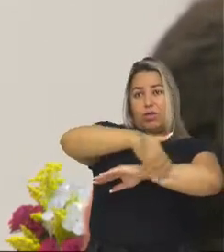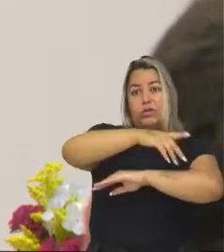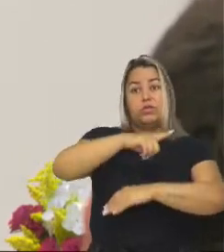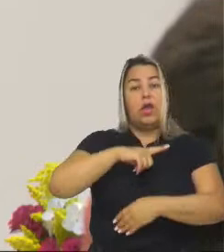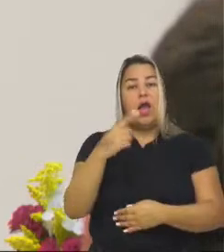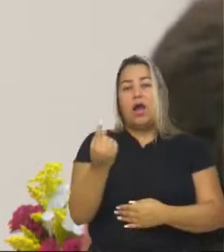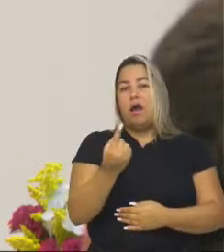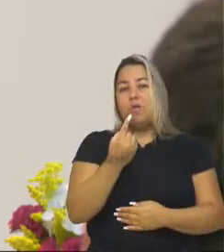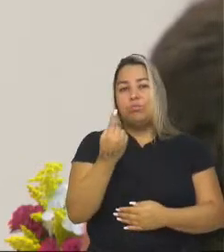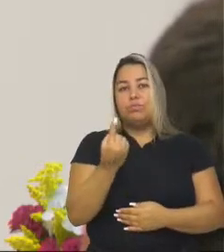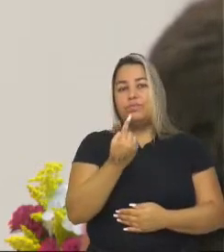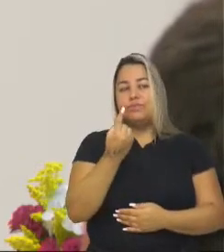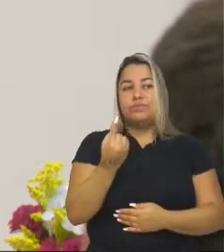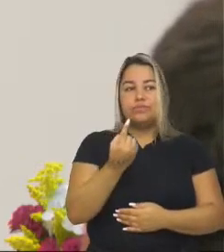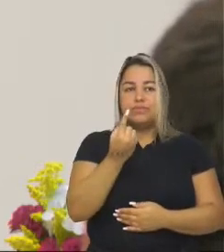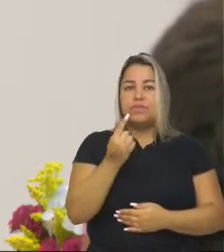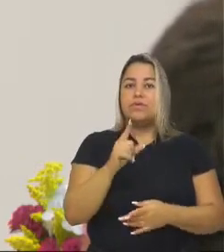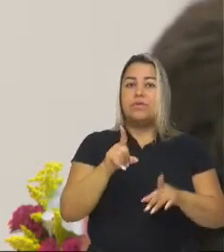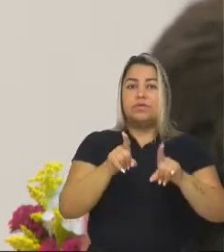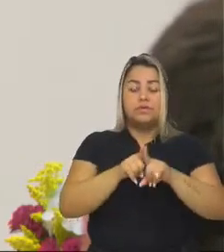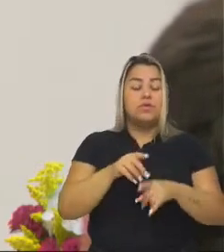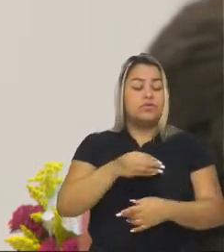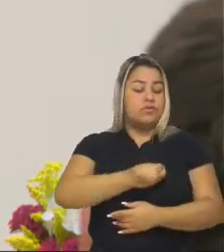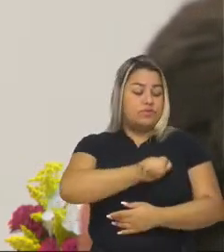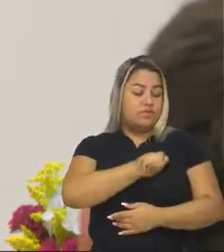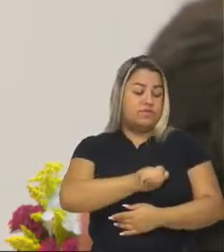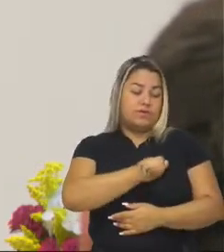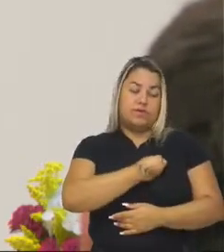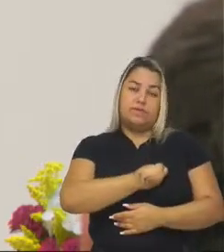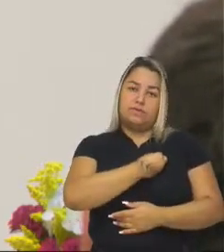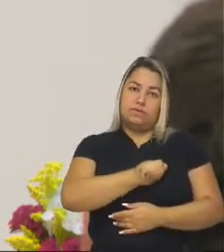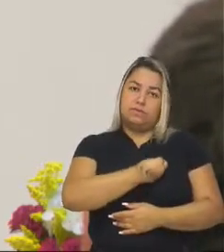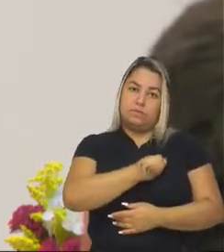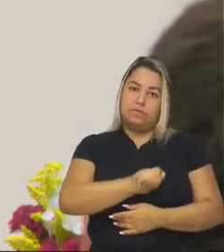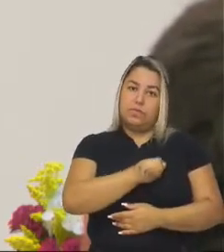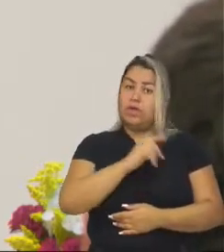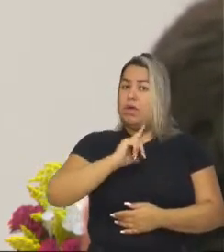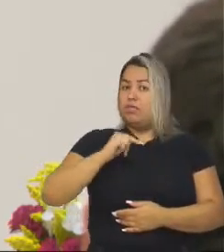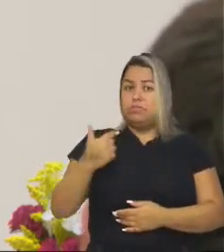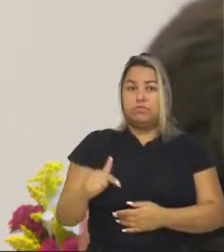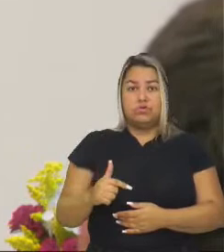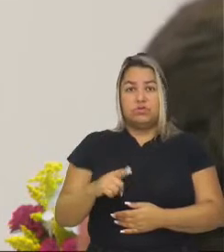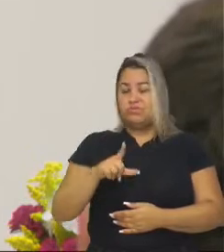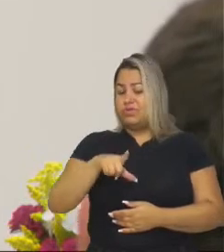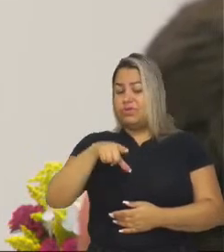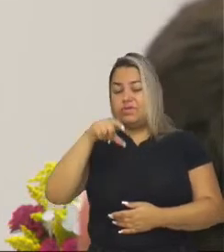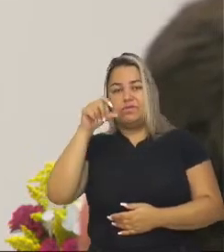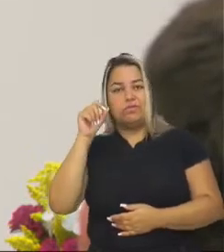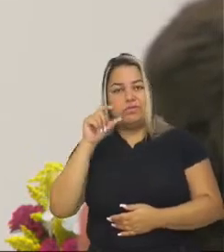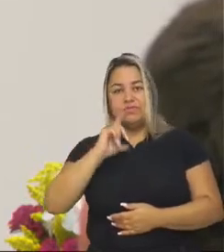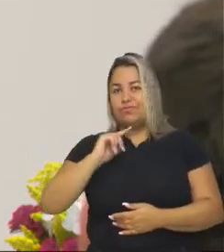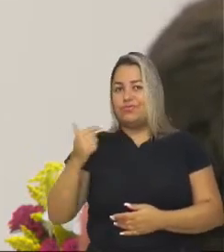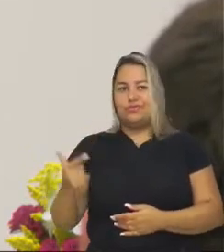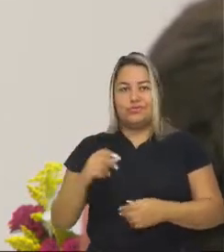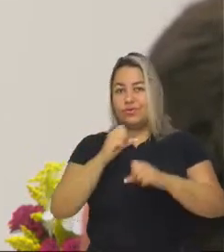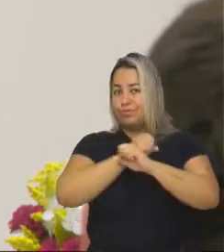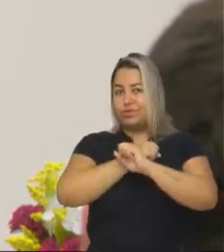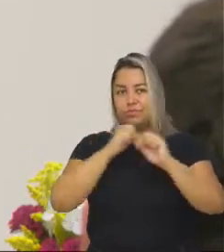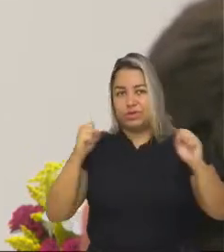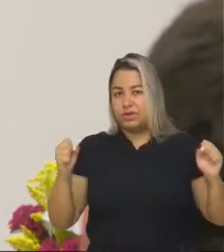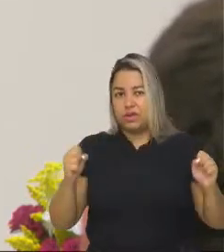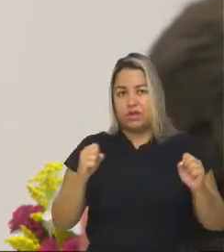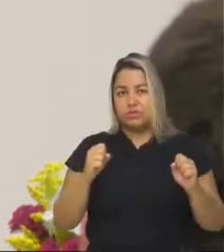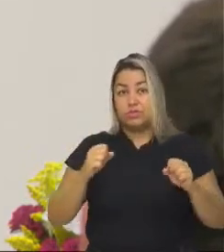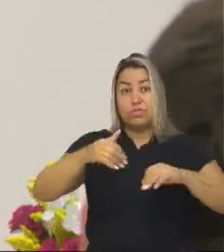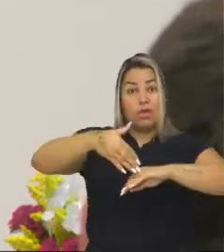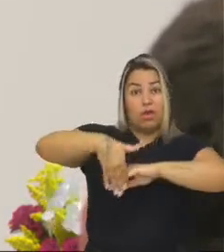única forma de sobrevivência. Não tinha outra opção, não tinha outra possibilidade. A